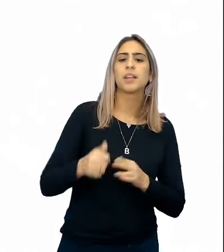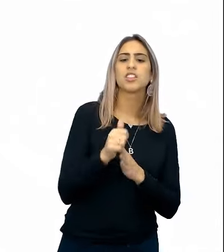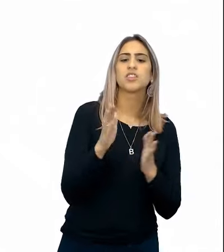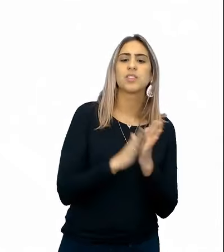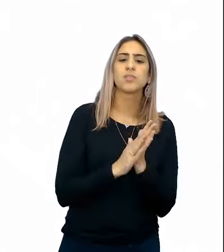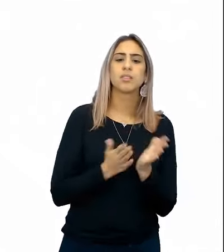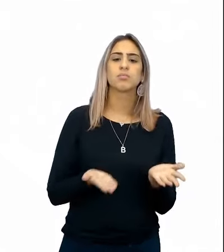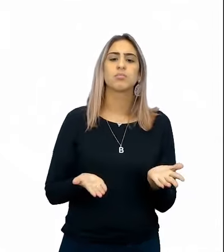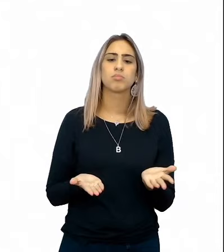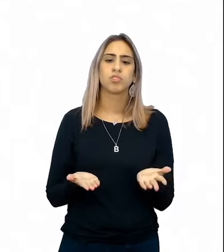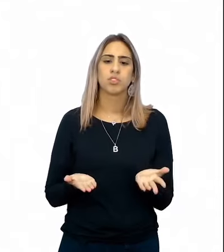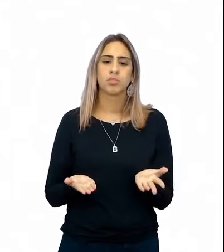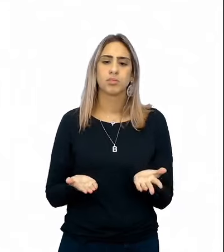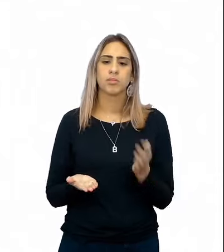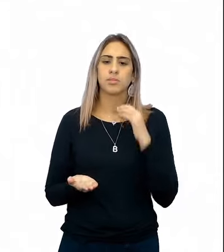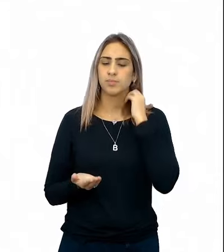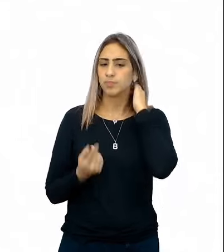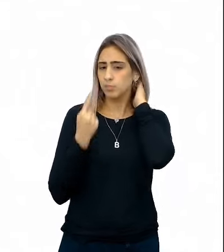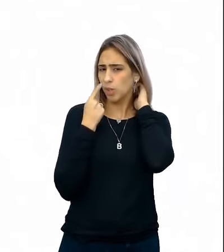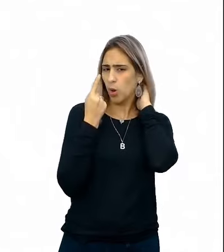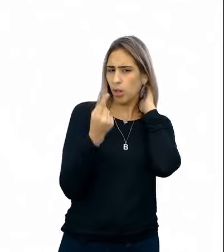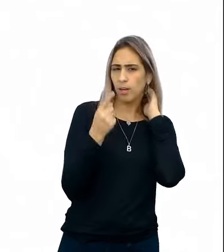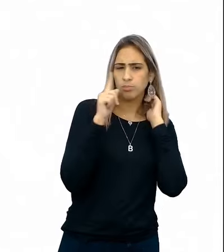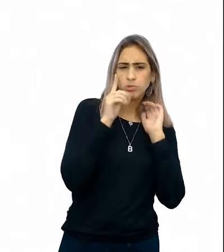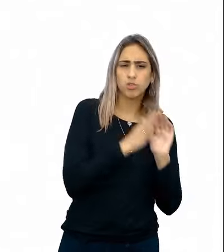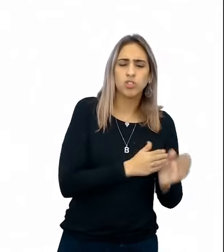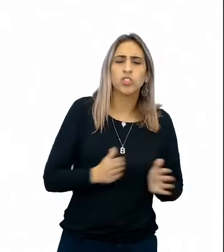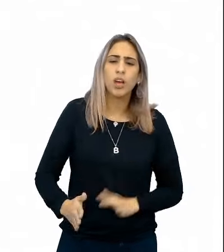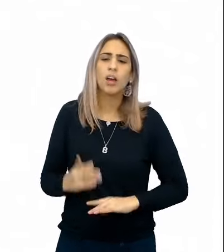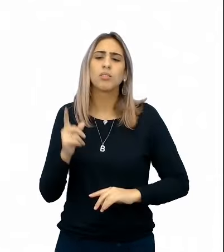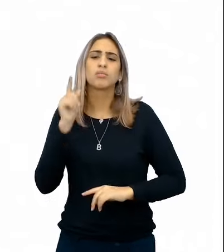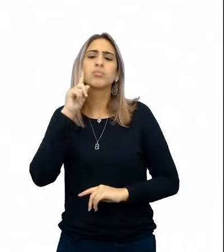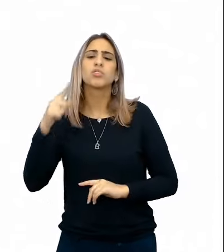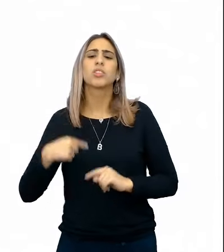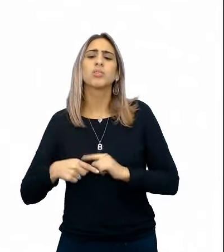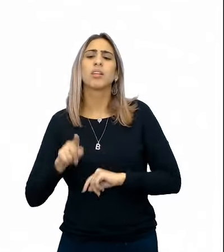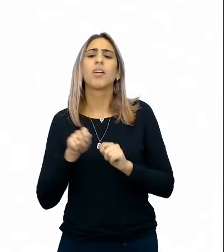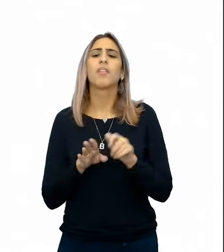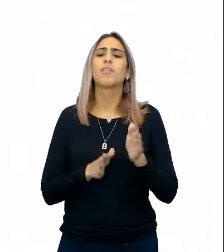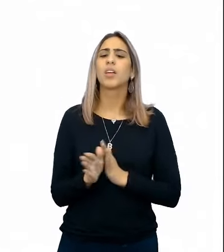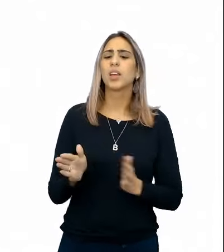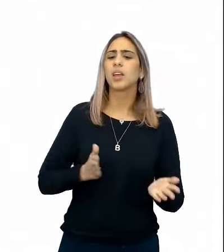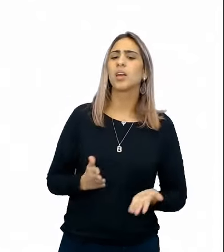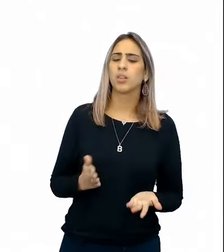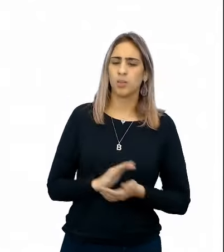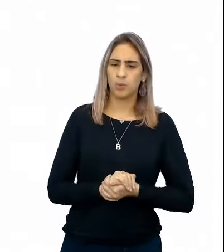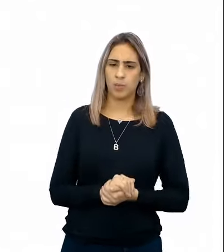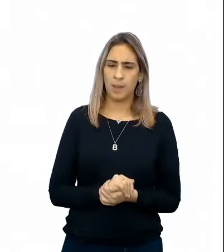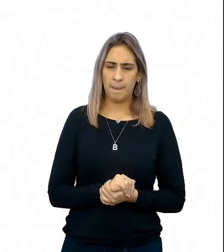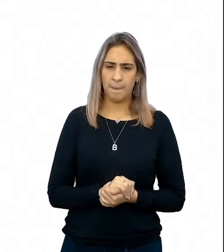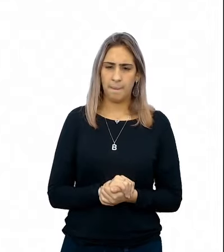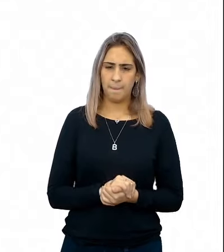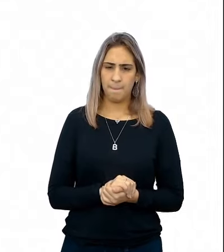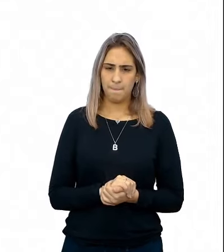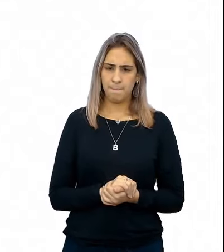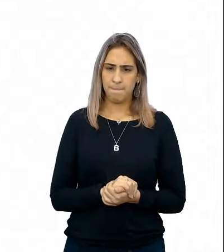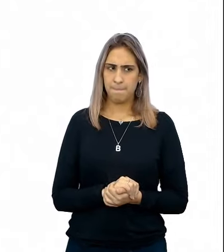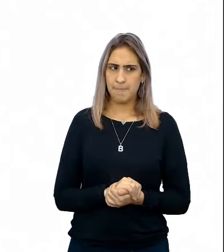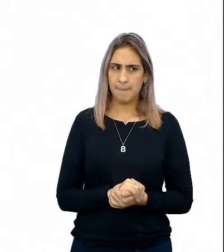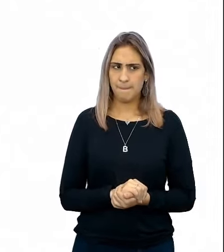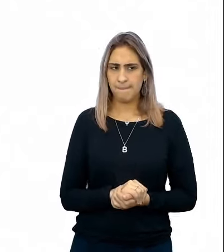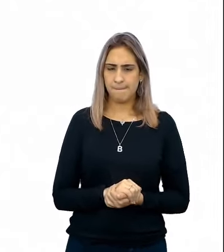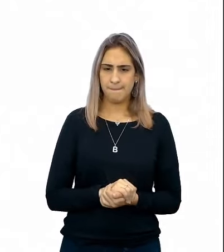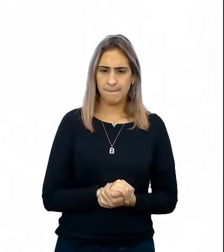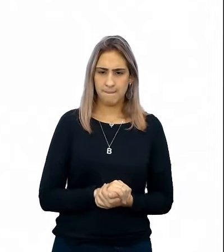estudos intensivos. Olhar para a rotina. Que dias serão destinados para o trabalho com matemática? Quantas